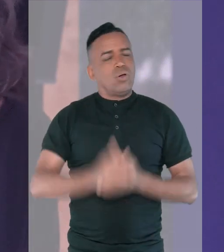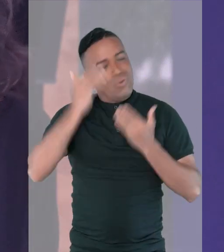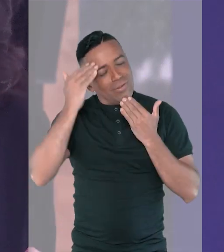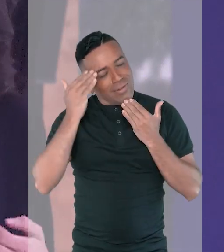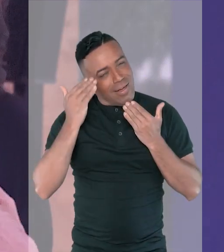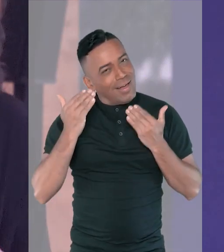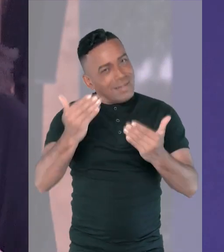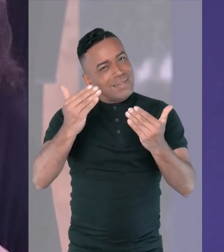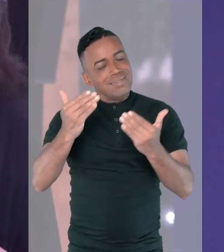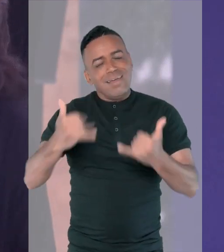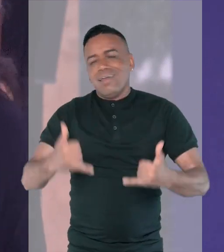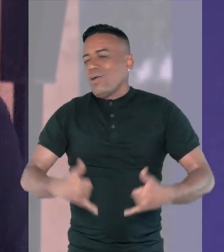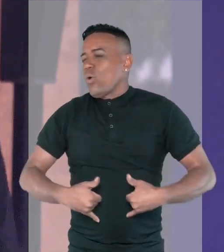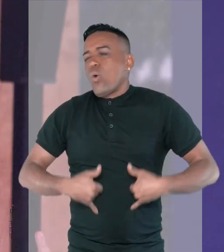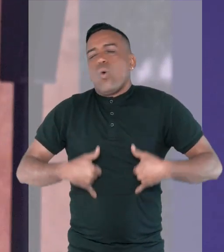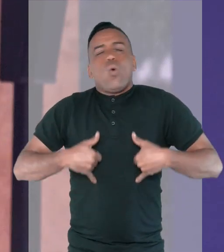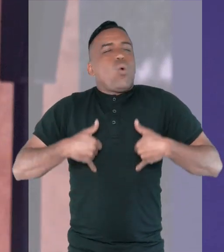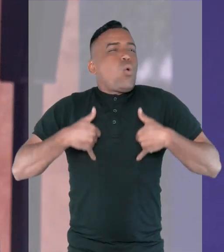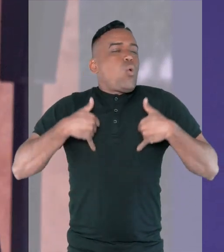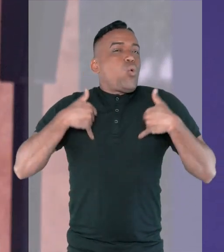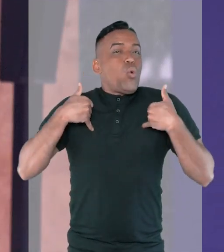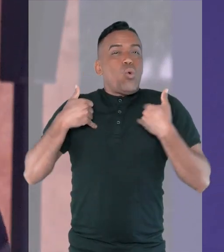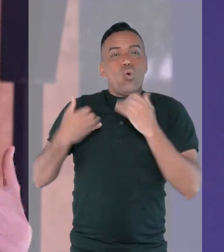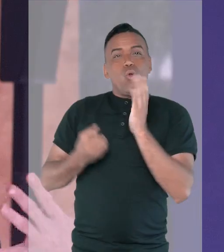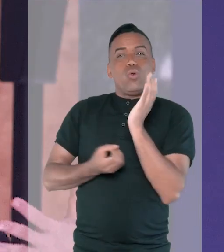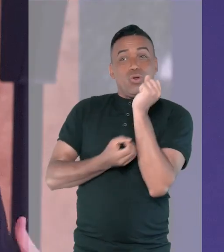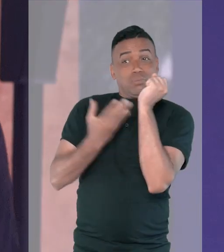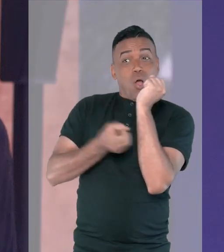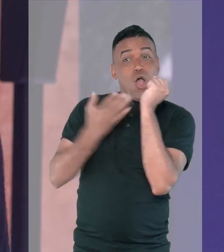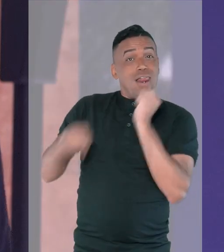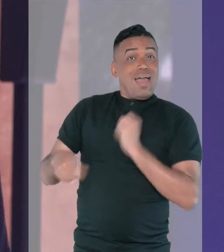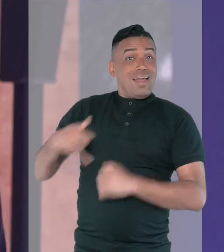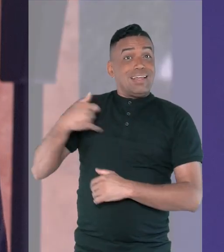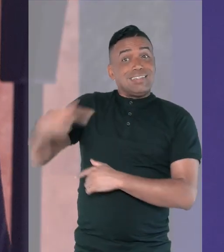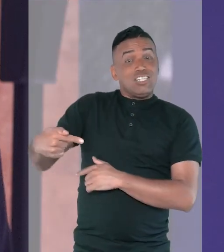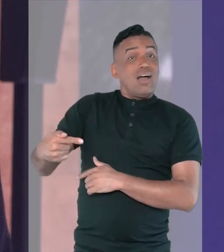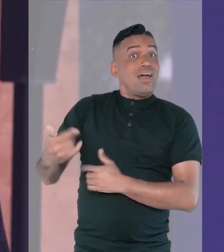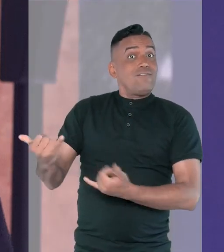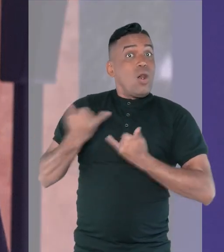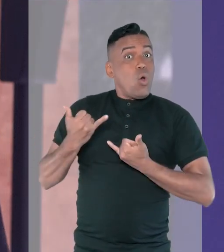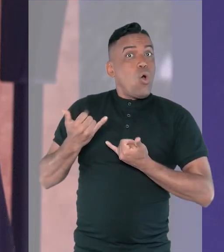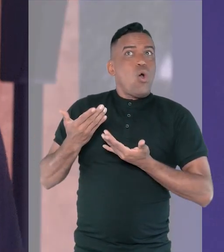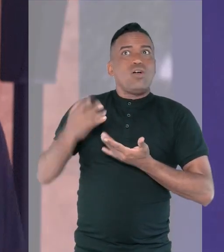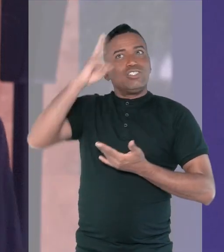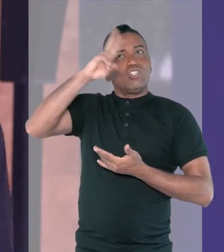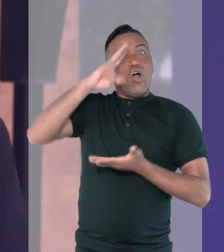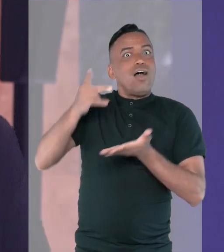agradecer o quanto eu tenho orgulho e o quanto a Sofia deu spoiler desse livro para mim aos 7